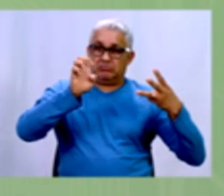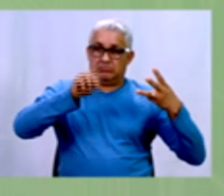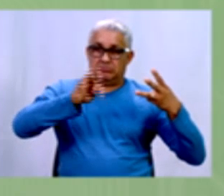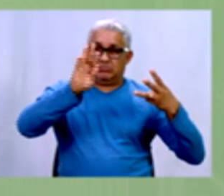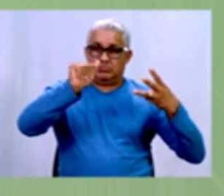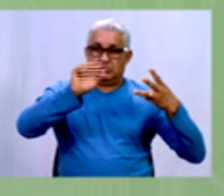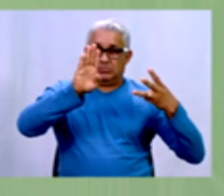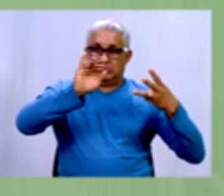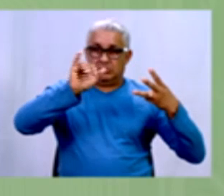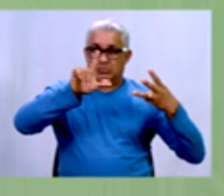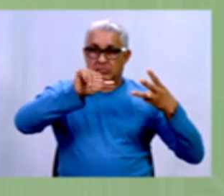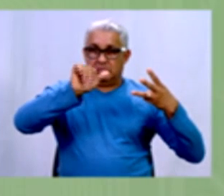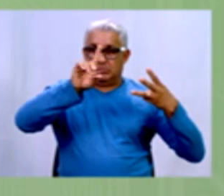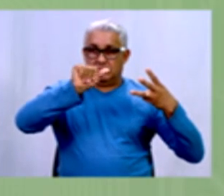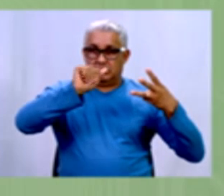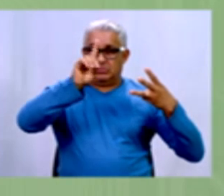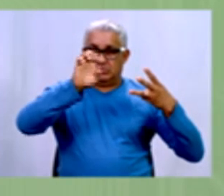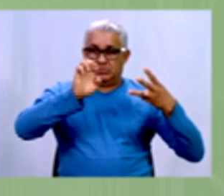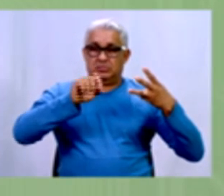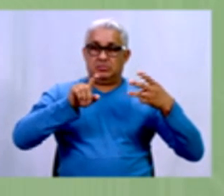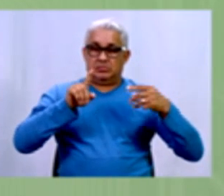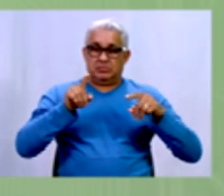né? Então, ele que é responsável por saber